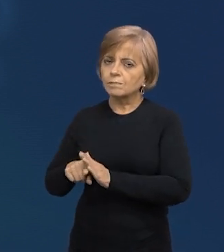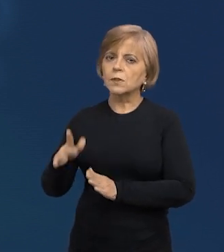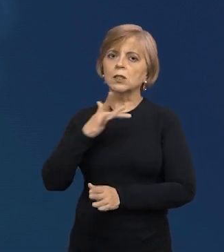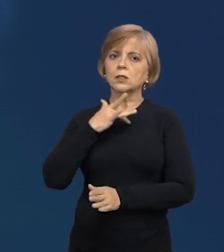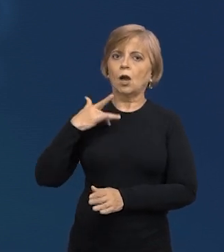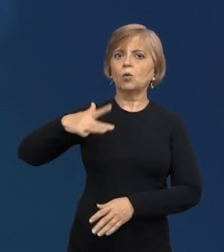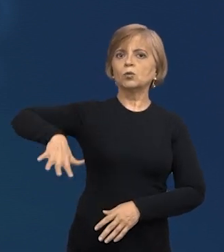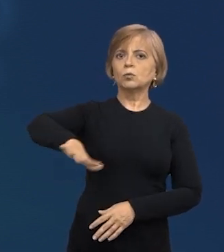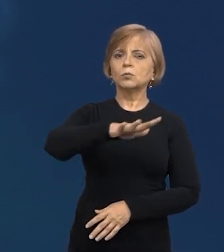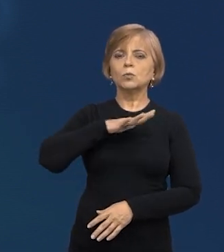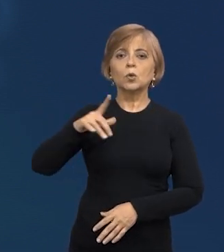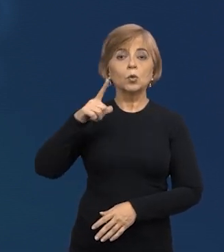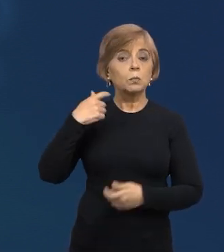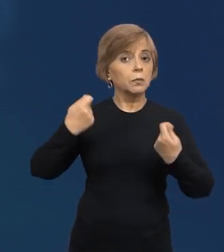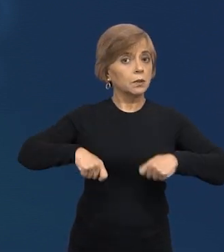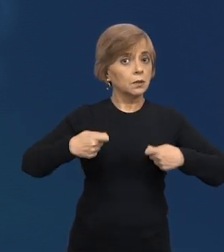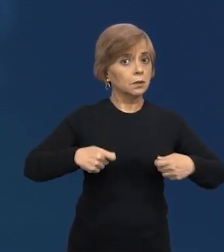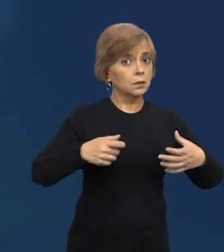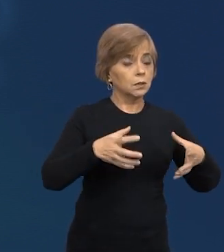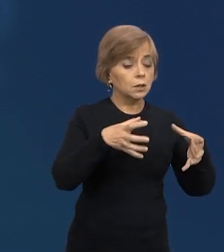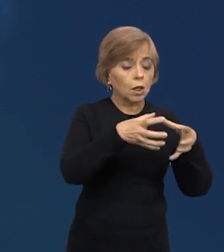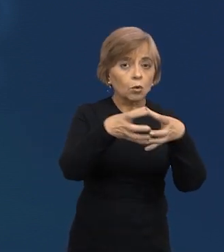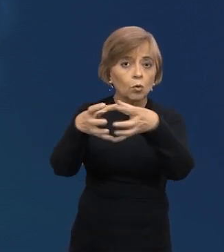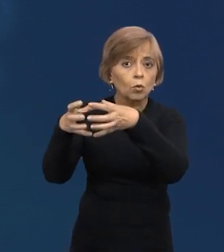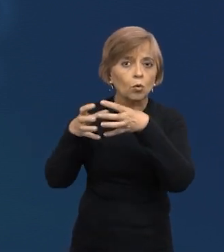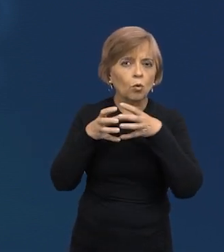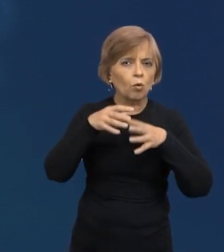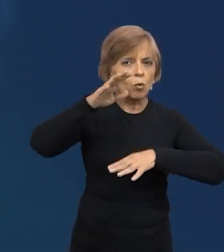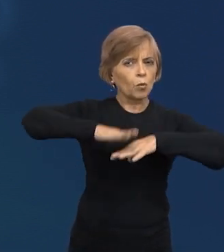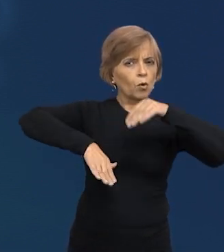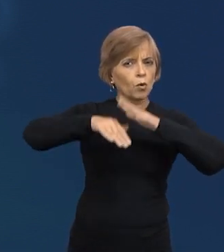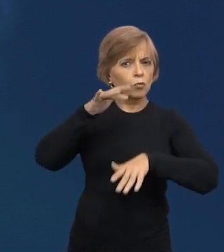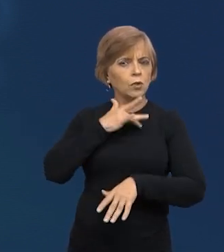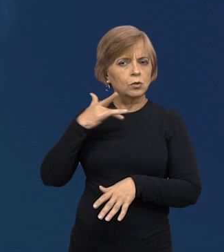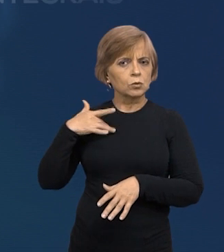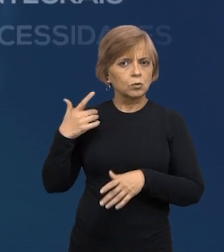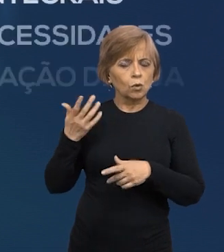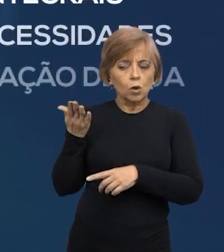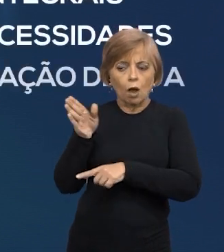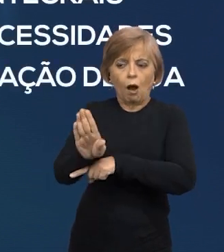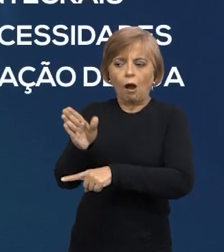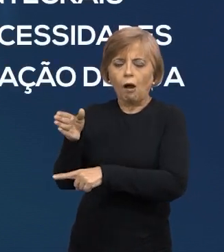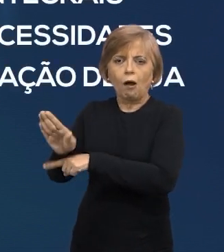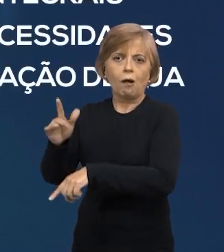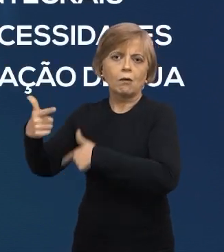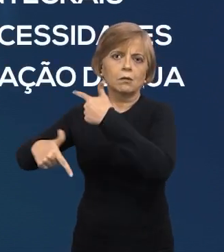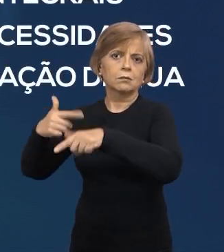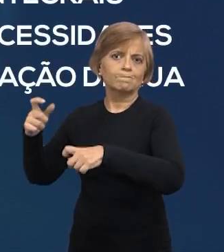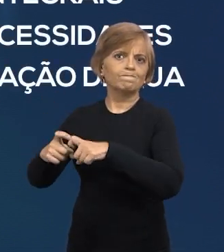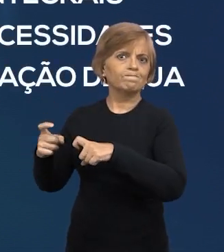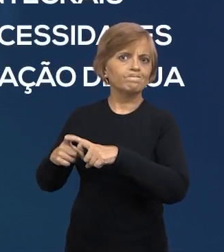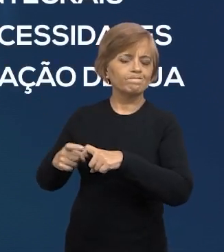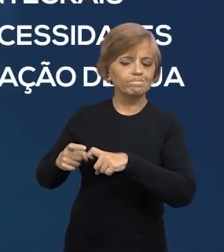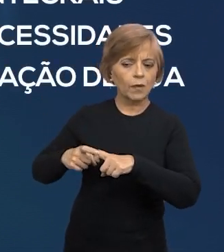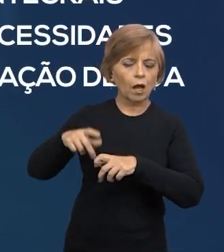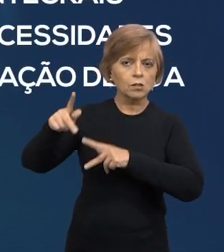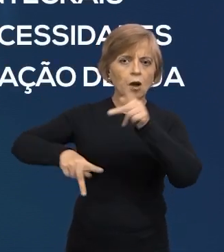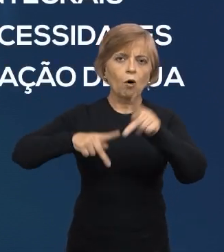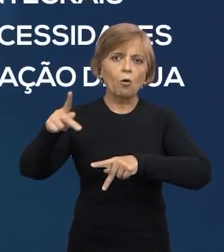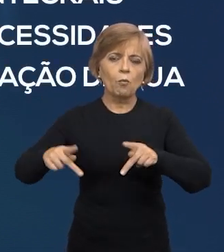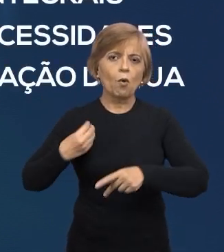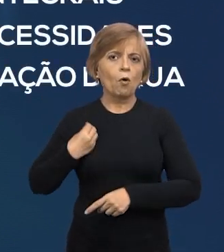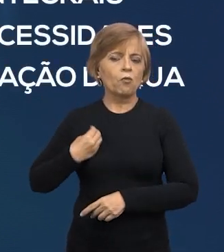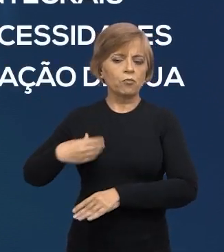em equipes de profissionais de saúde que prestam atendimento médico à população